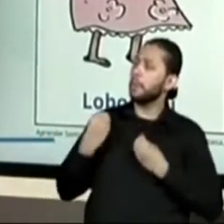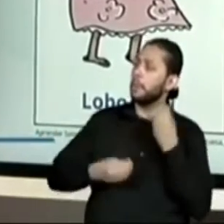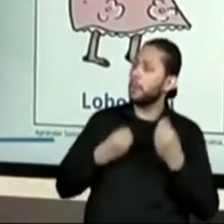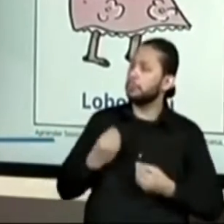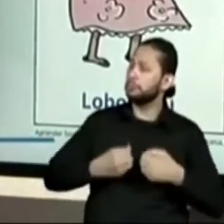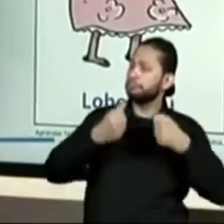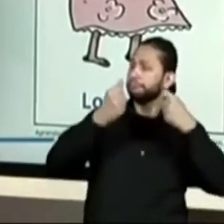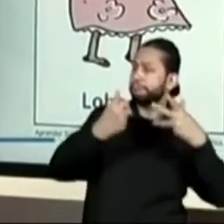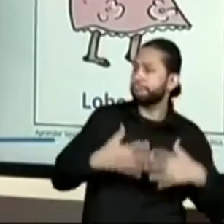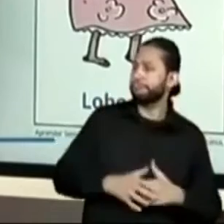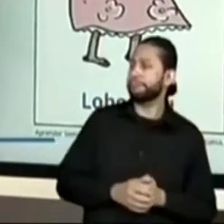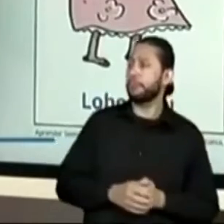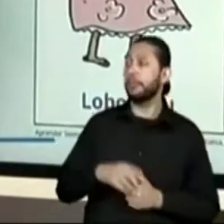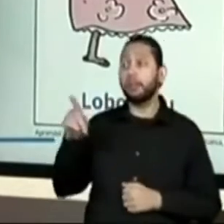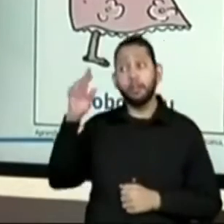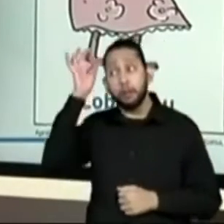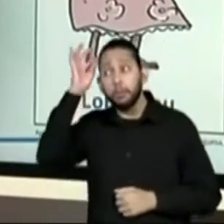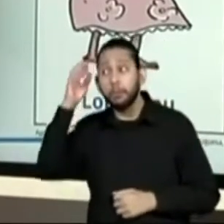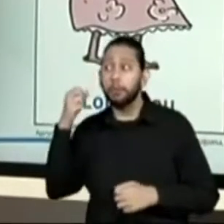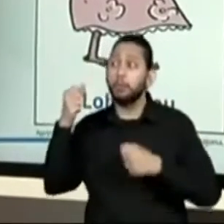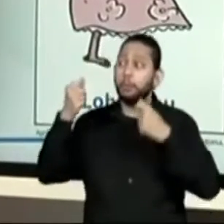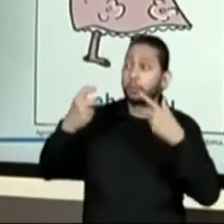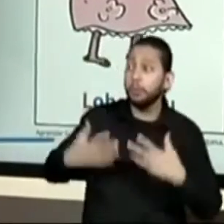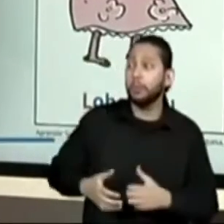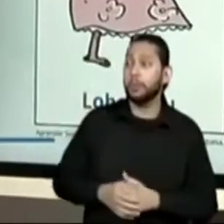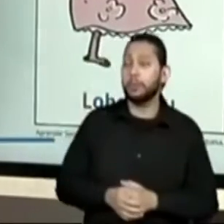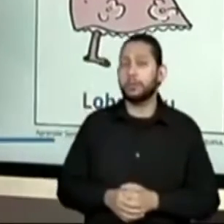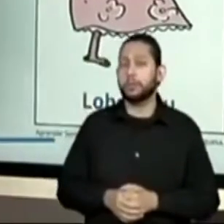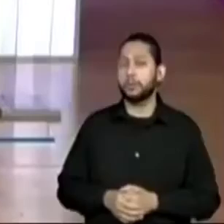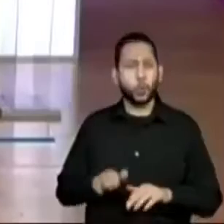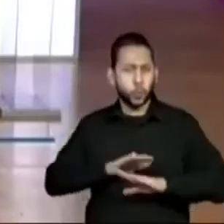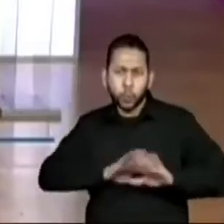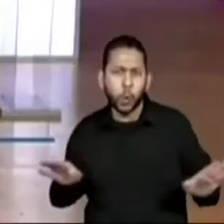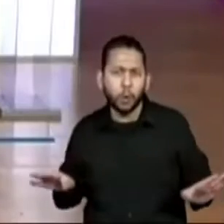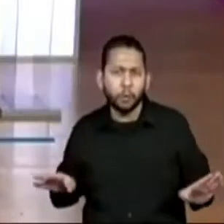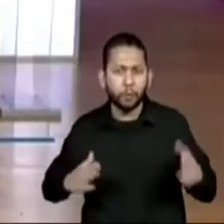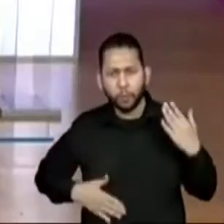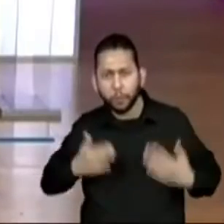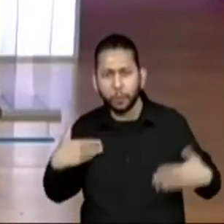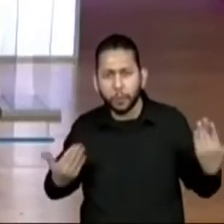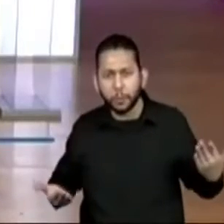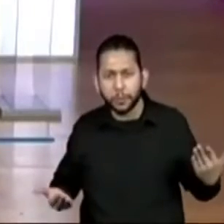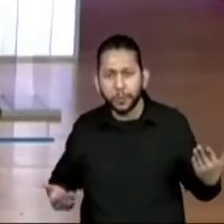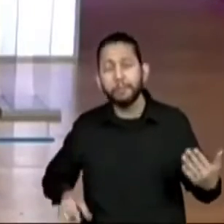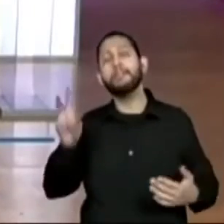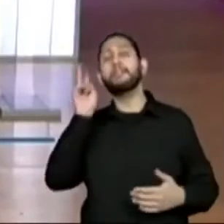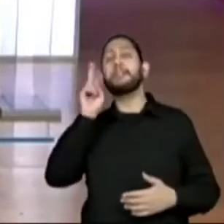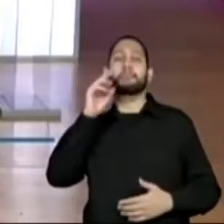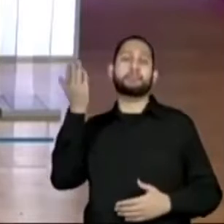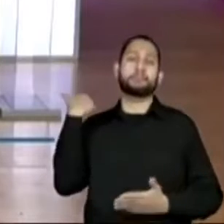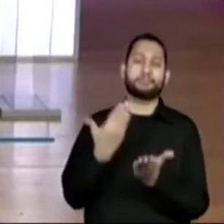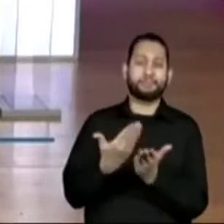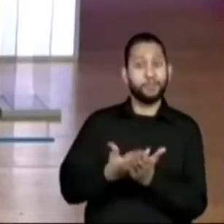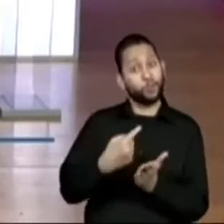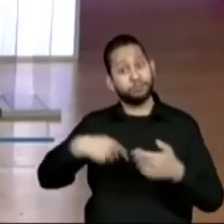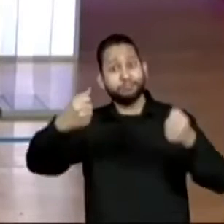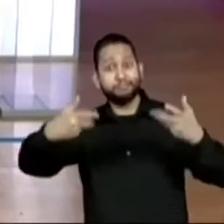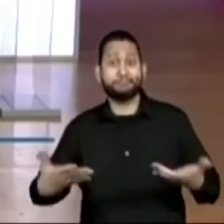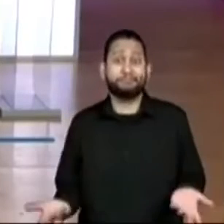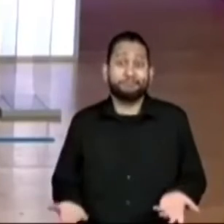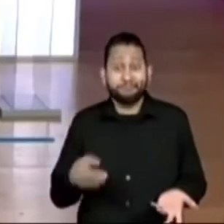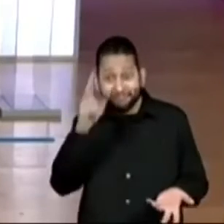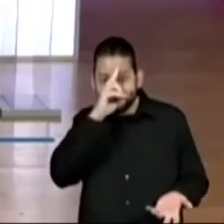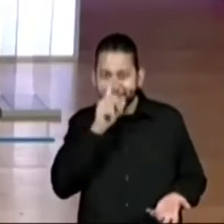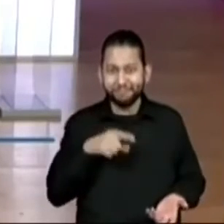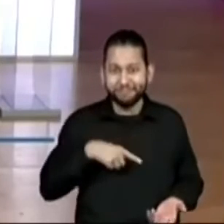que caracteriza os personagens? Quem lembra o que é? Coloca aí para mim. E aí, pessoal?